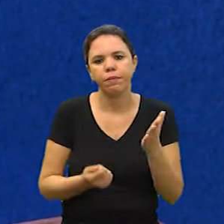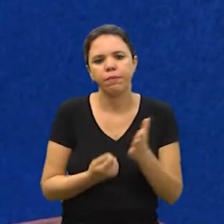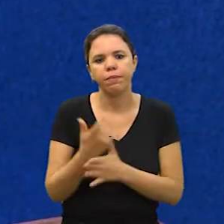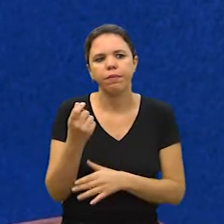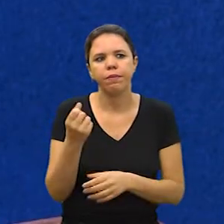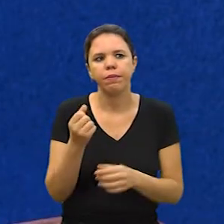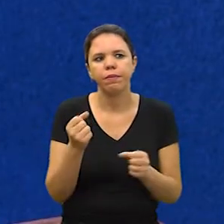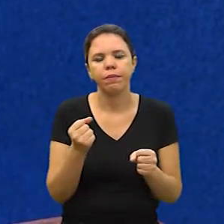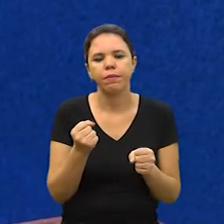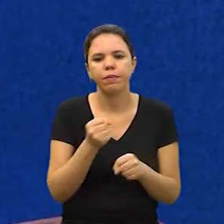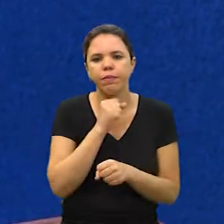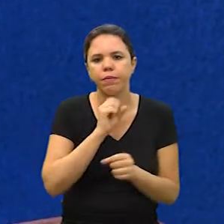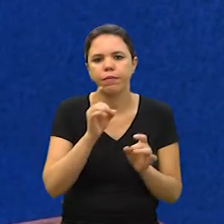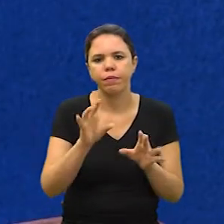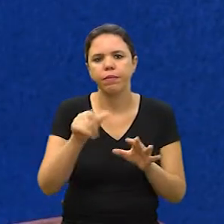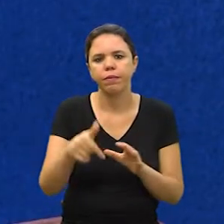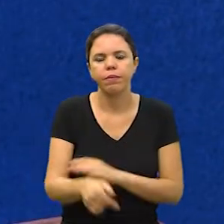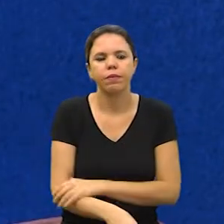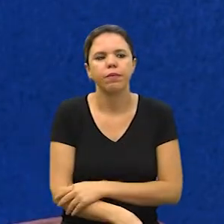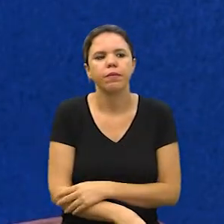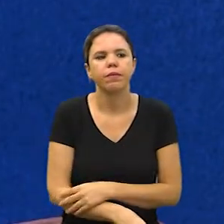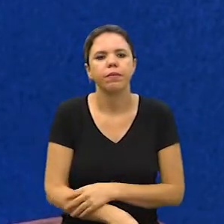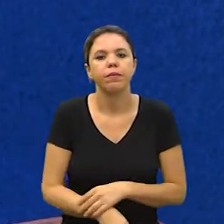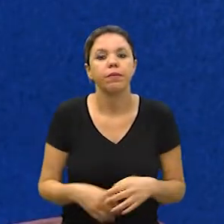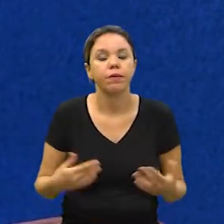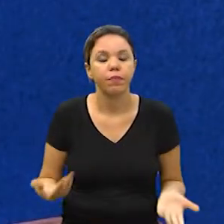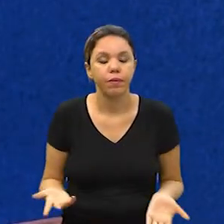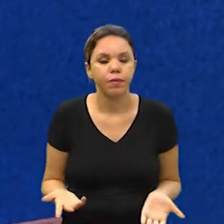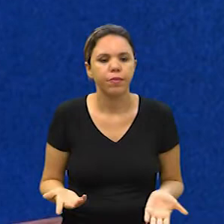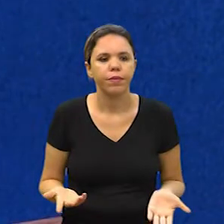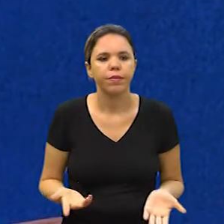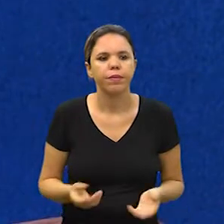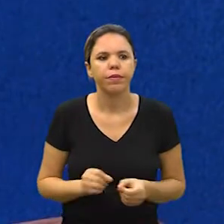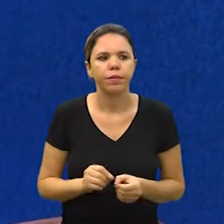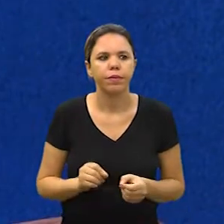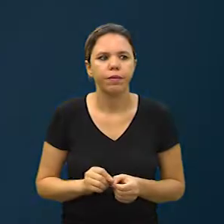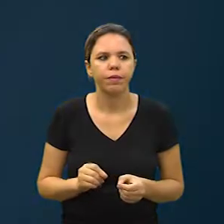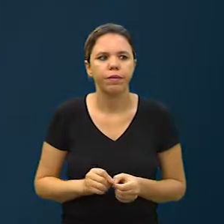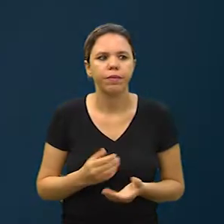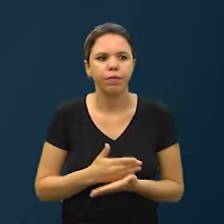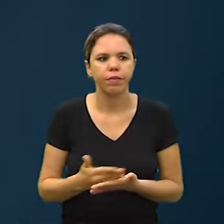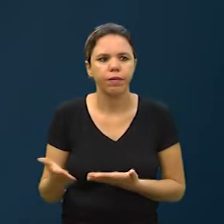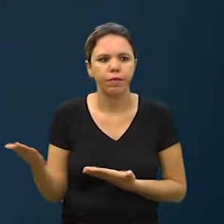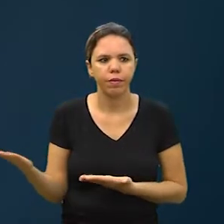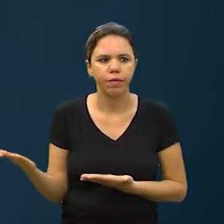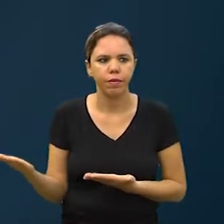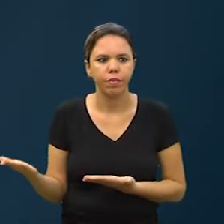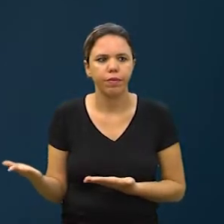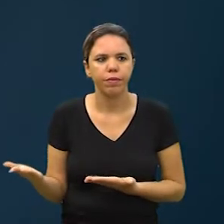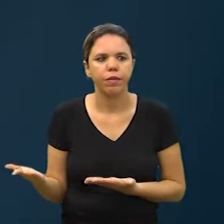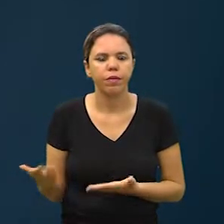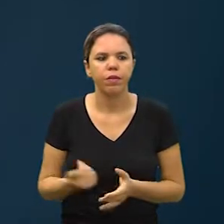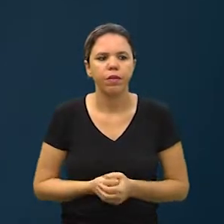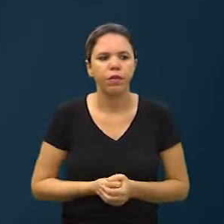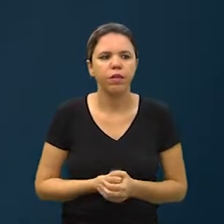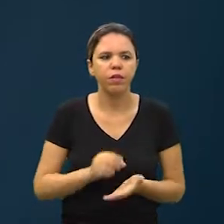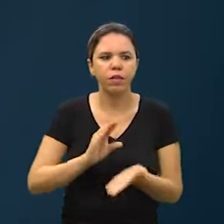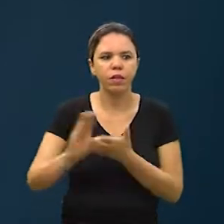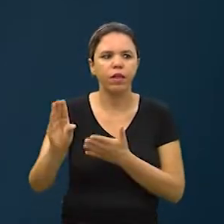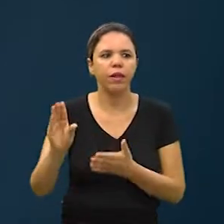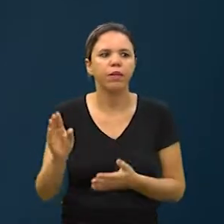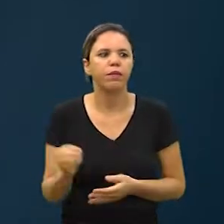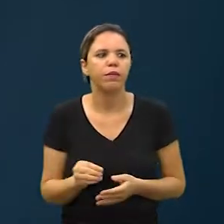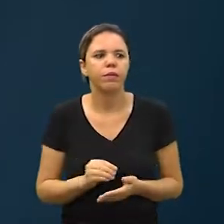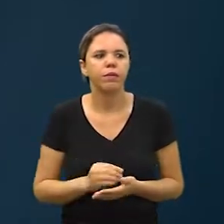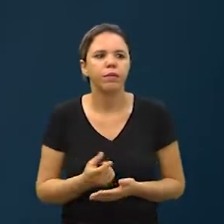uma casa velha, reformar e vender depois, né, Sim. encantava muito. Então, eu comecei os meus